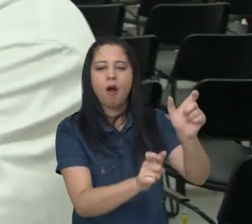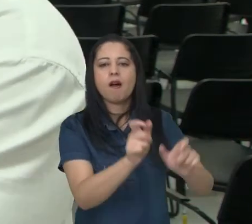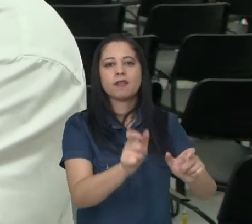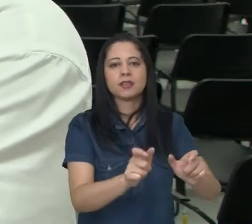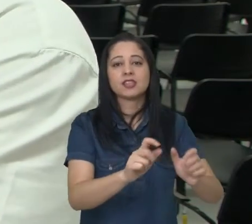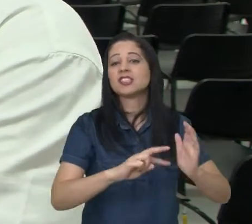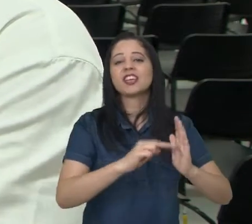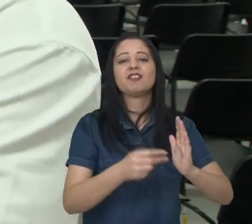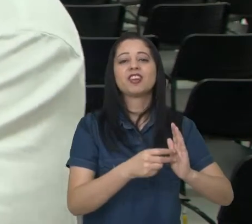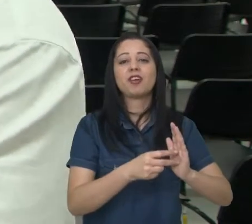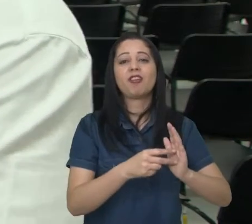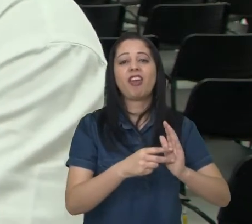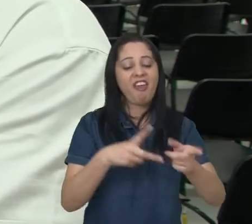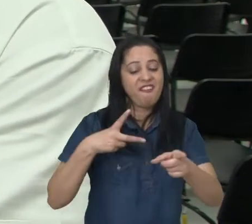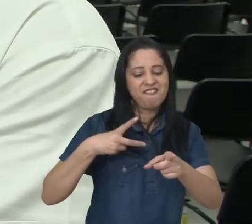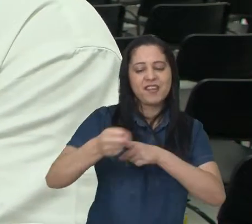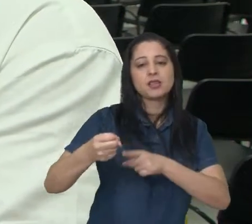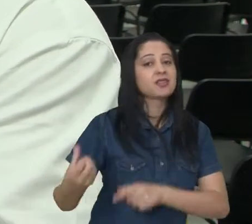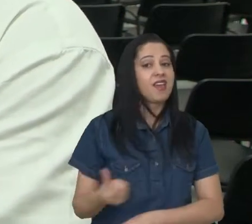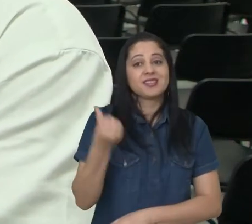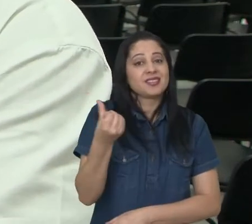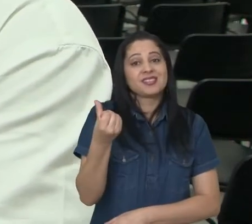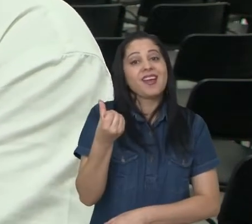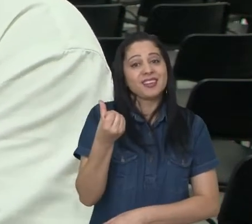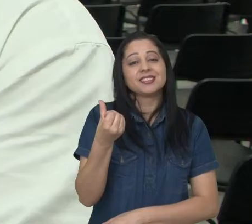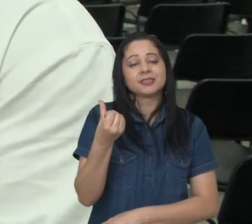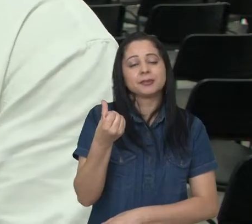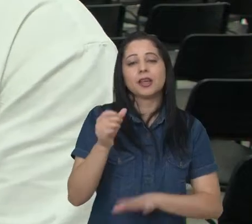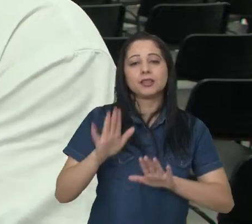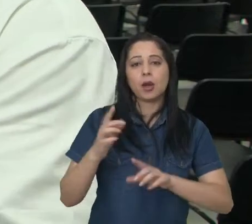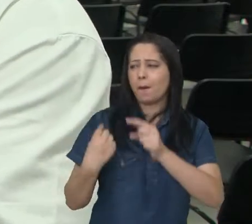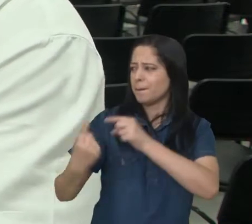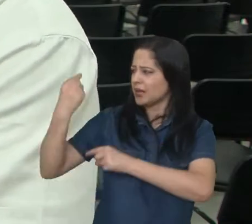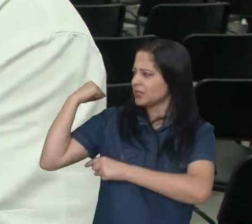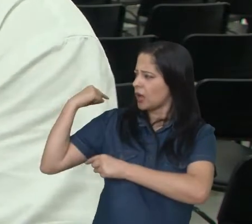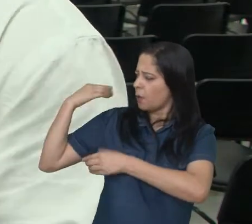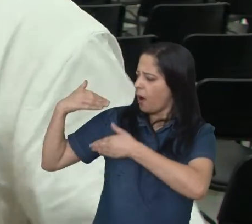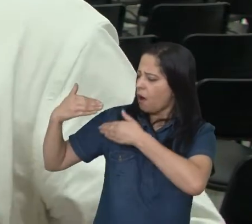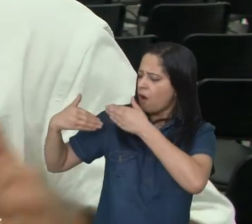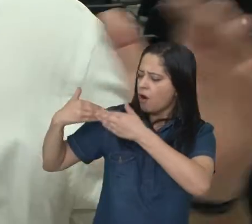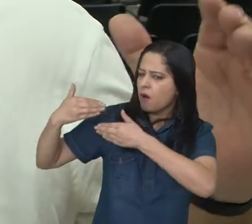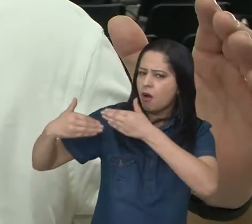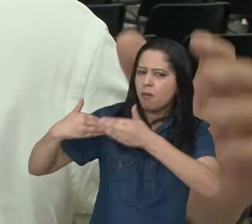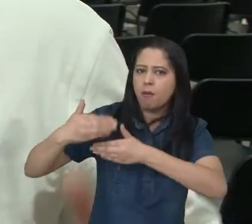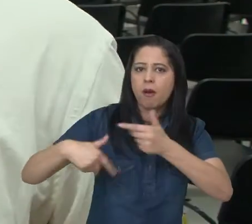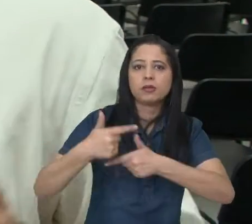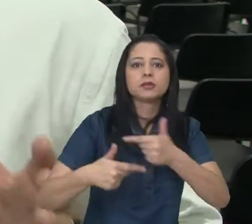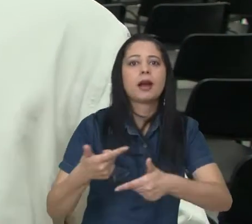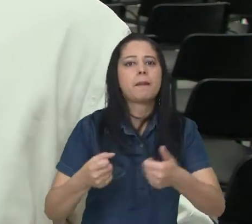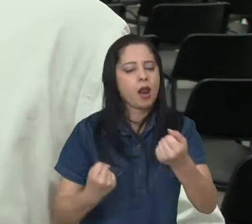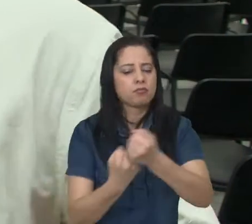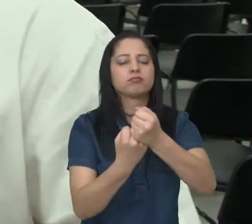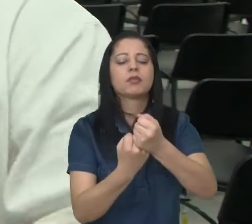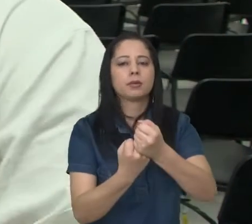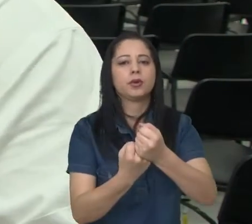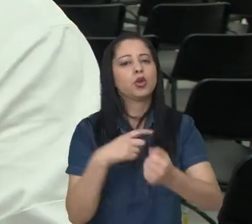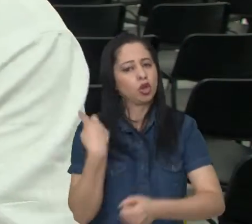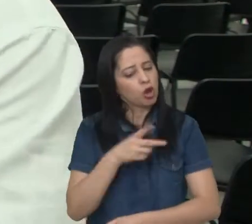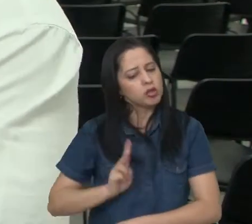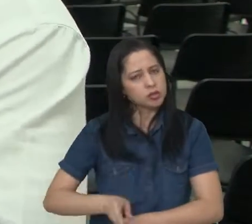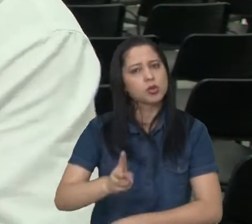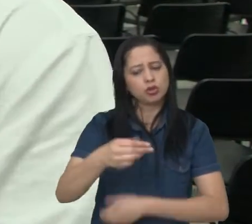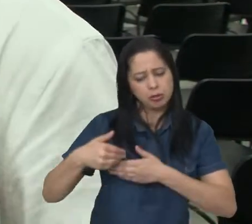que transforma como atletas, esse é o resultado. Hexacampeão. Então é um trabalho já de anos que vem fazendo e tem